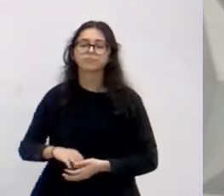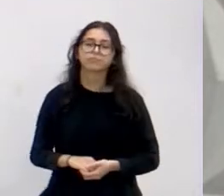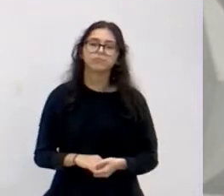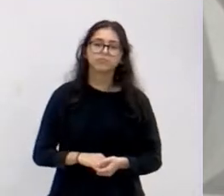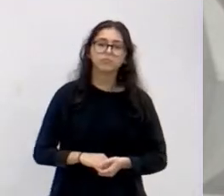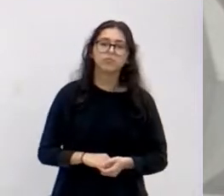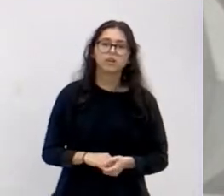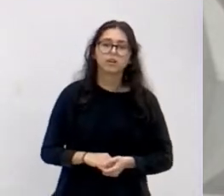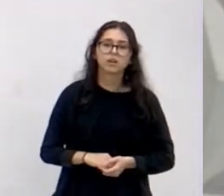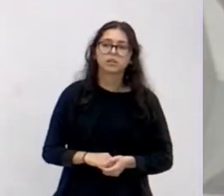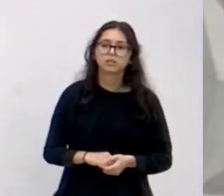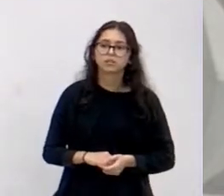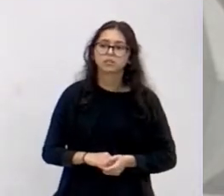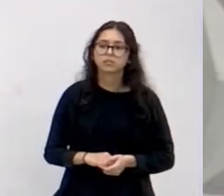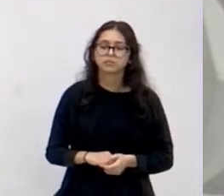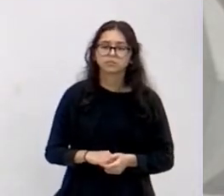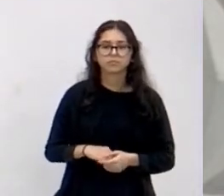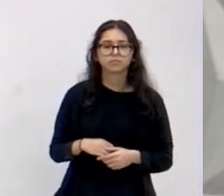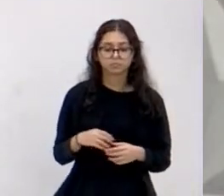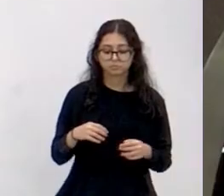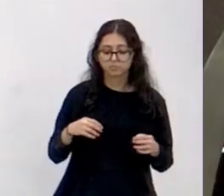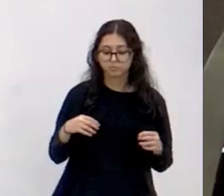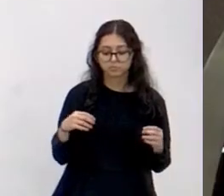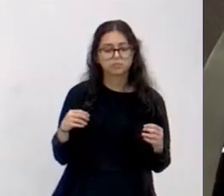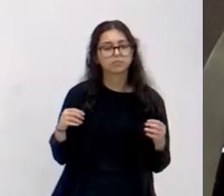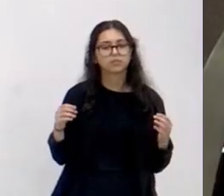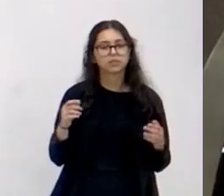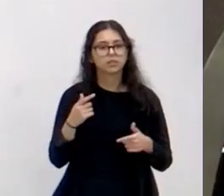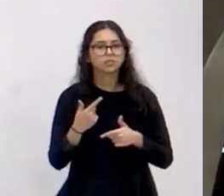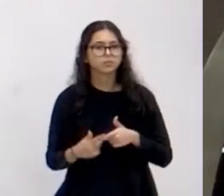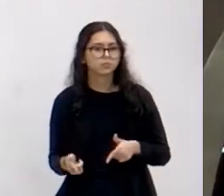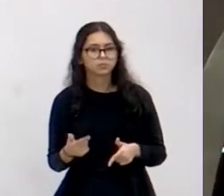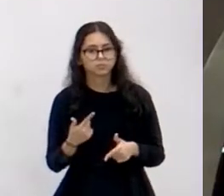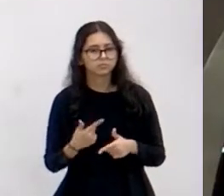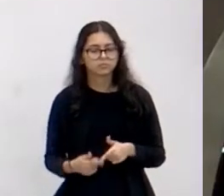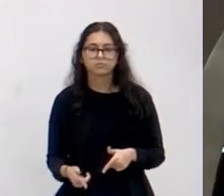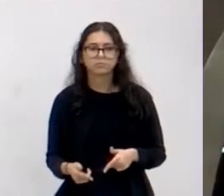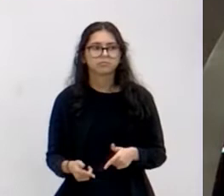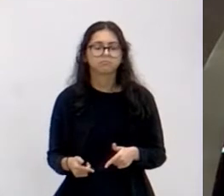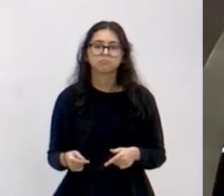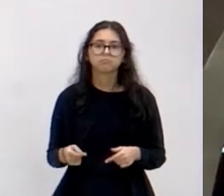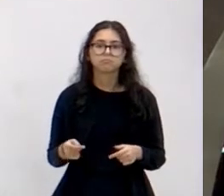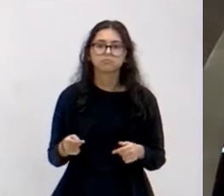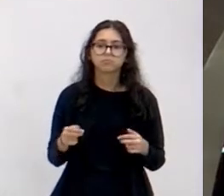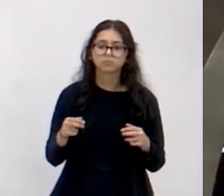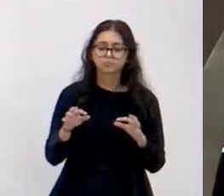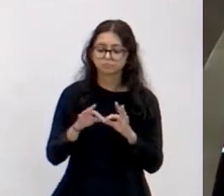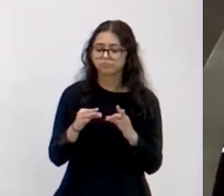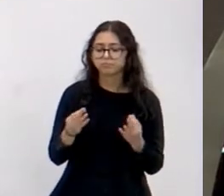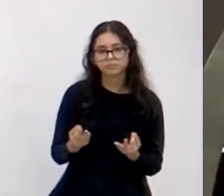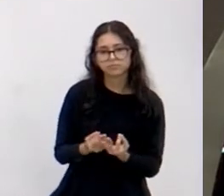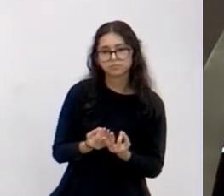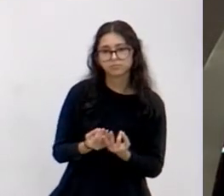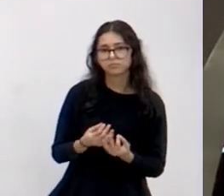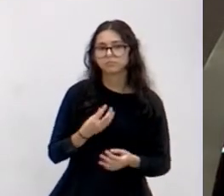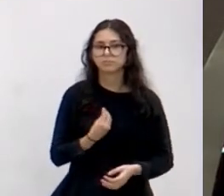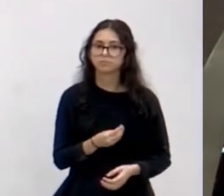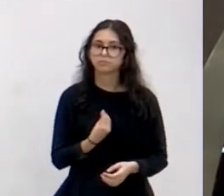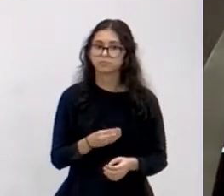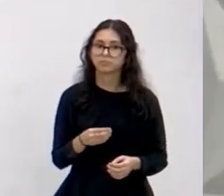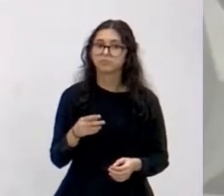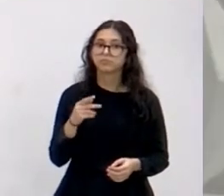portanto a situação de perseguição já era algo que fazia parte da experiência desse profeta